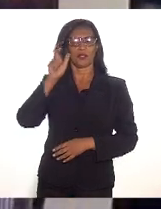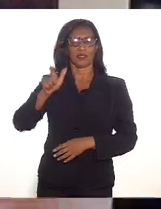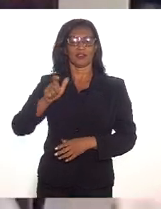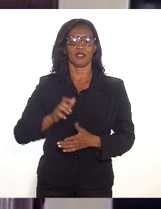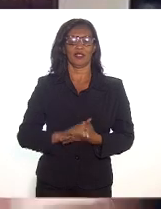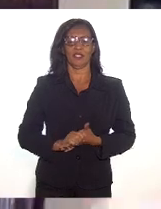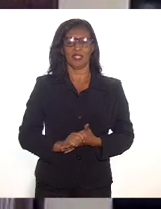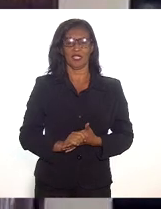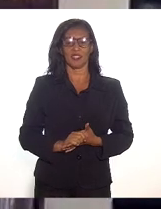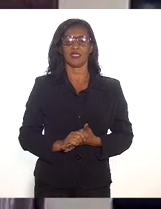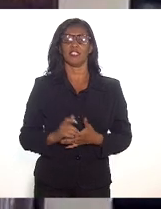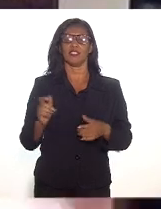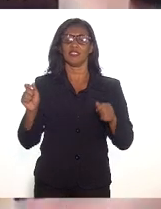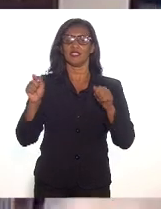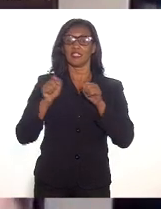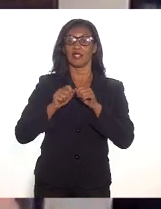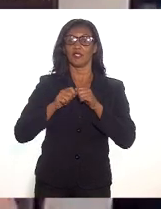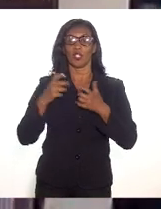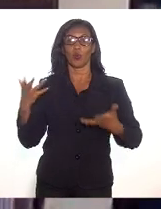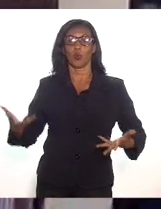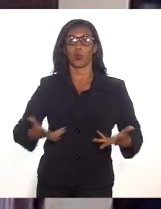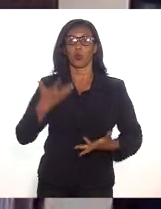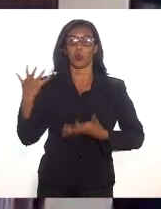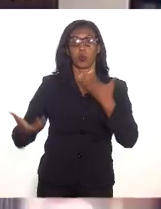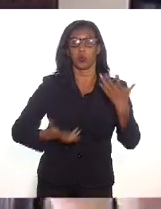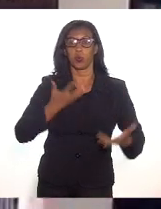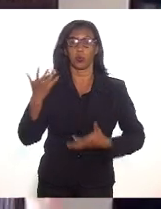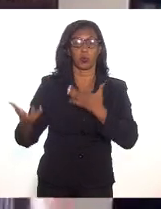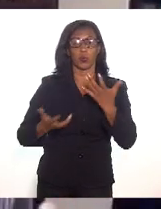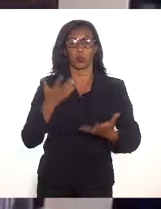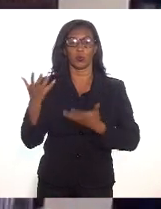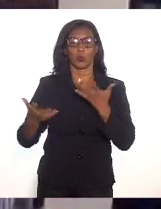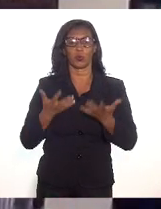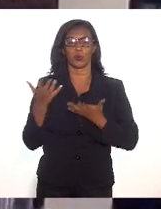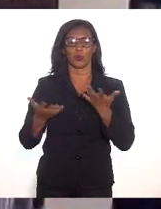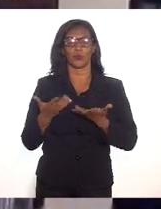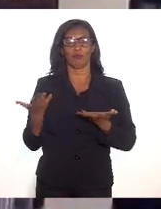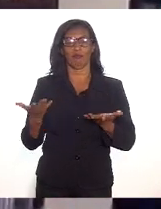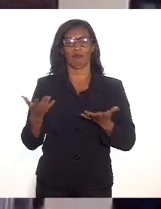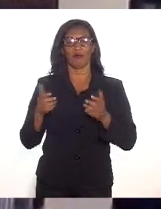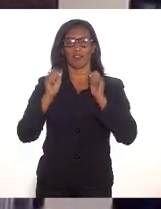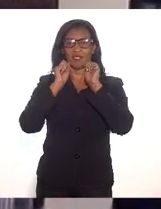que fizeram fervilhar na Assembleia Legislativa